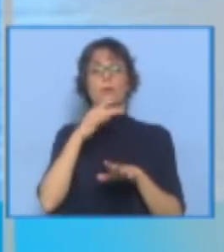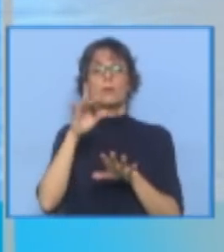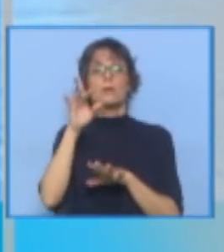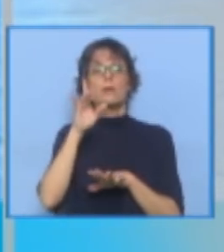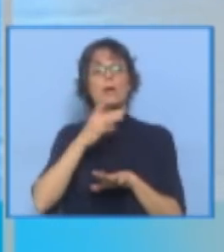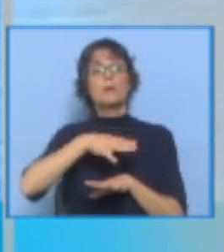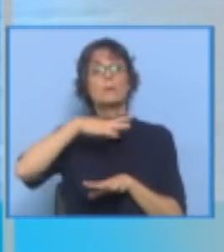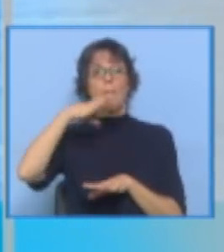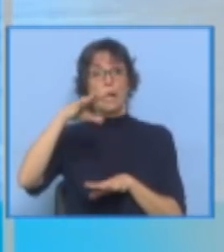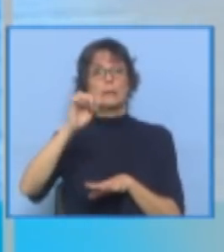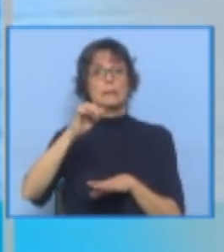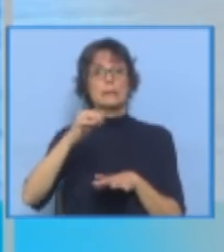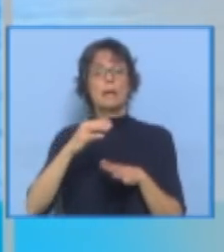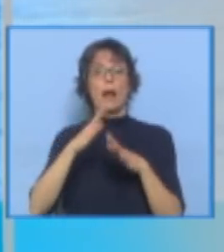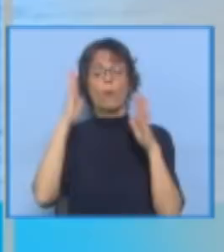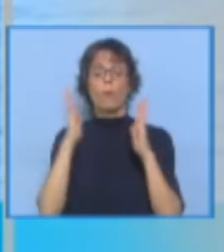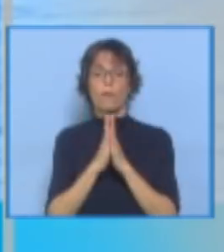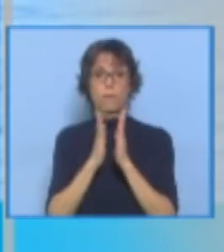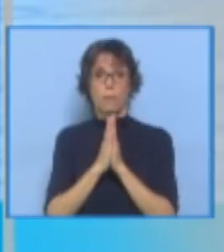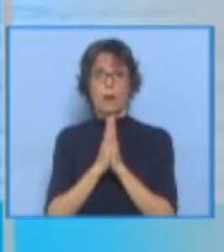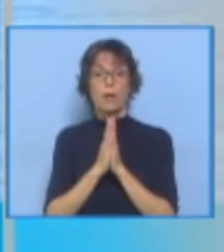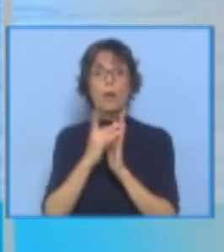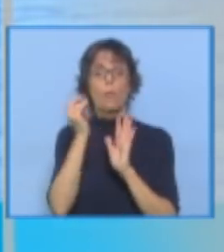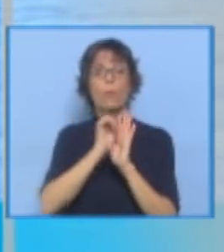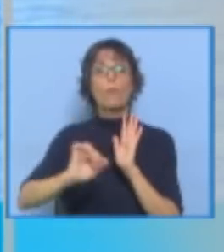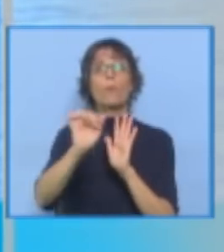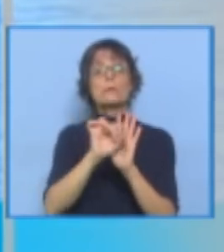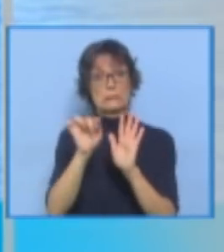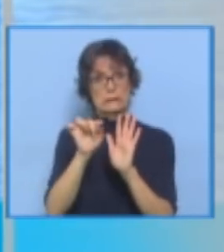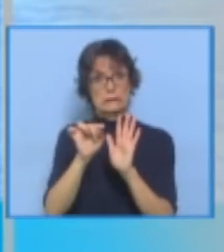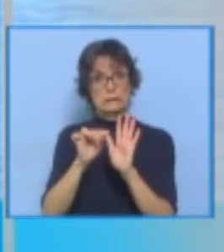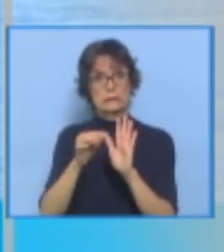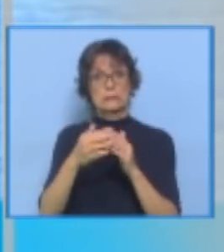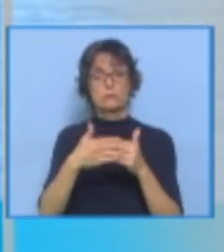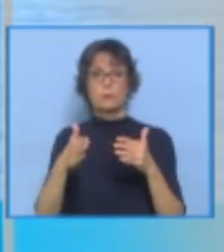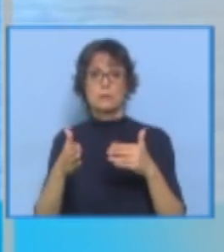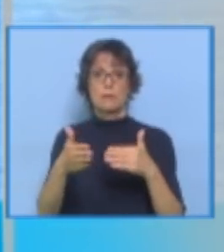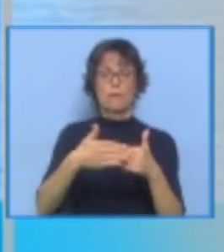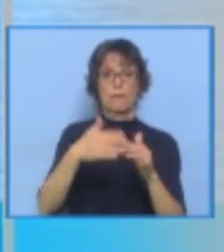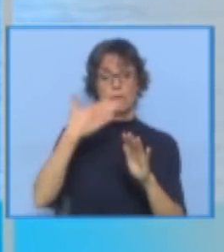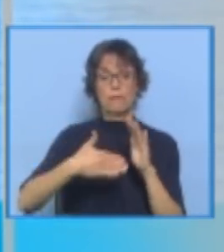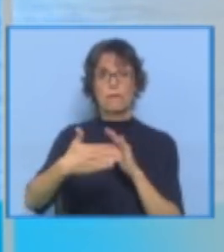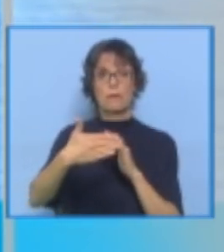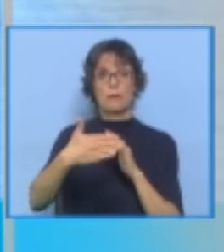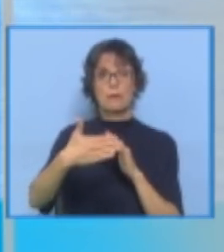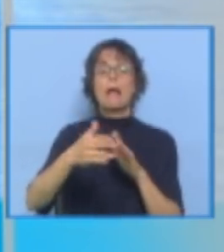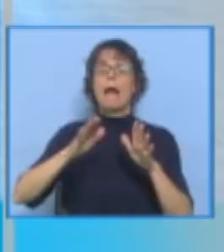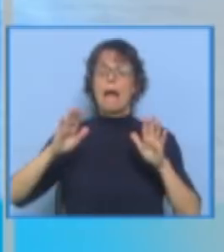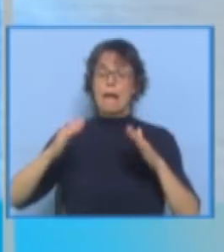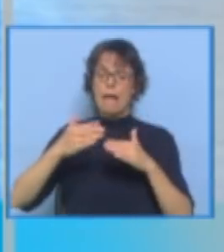um fado, mas uma Ave Maria e um Pai Nosso, que abrirão e fecharão a semana, a